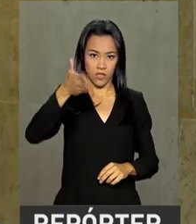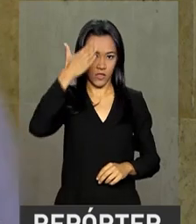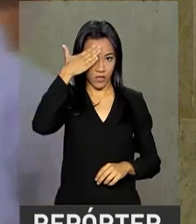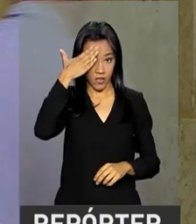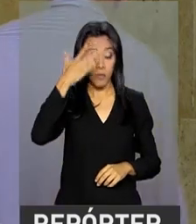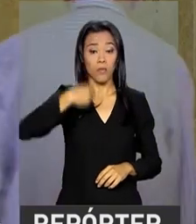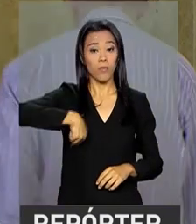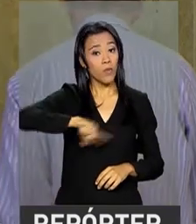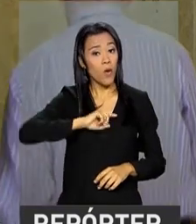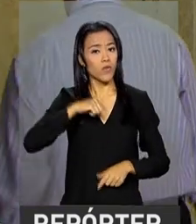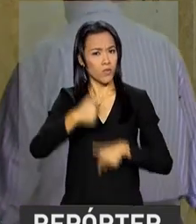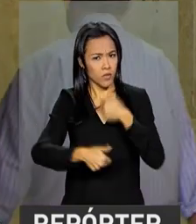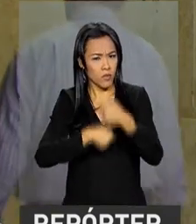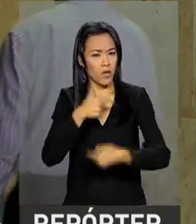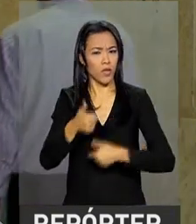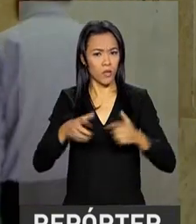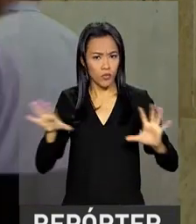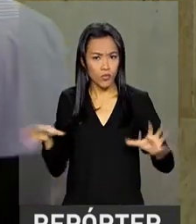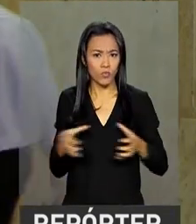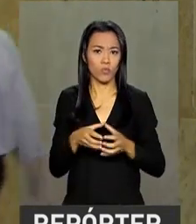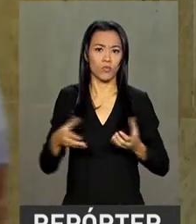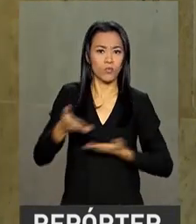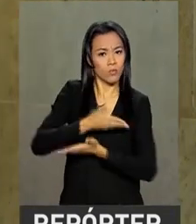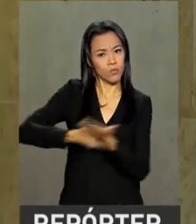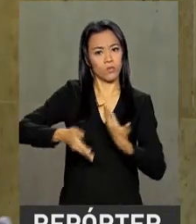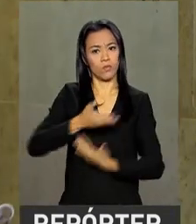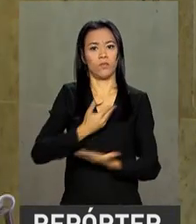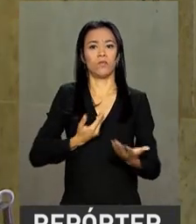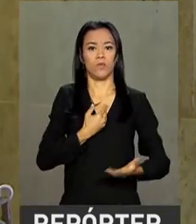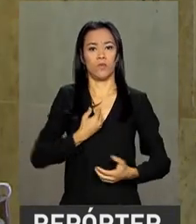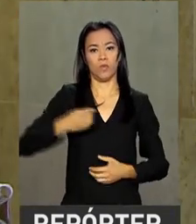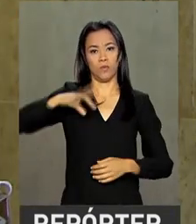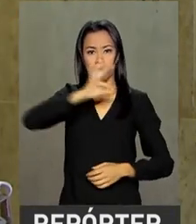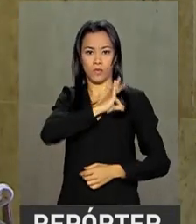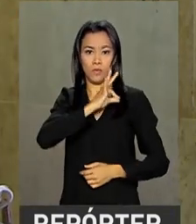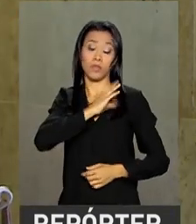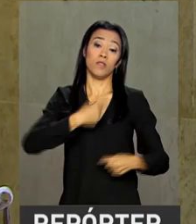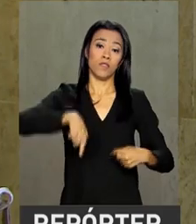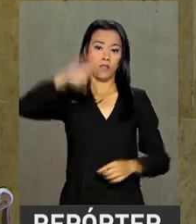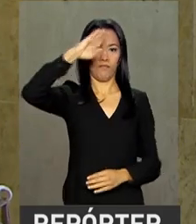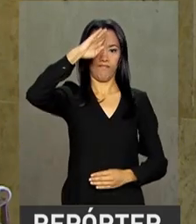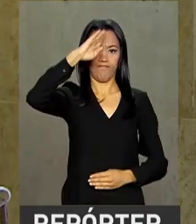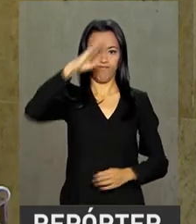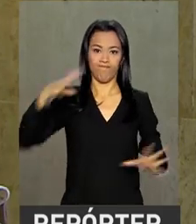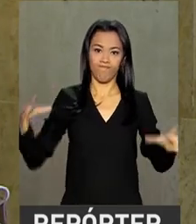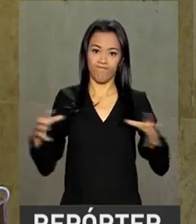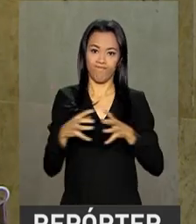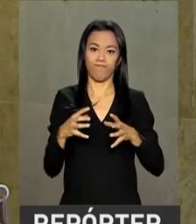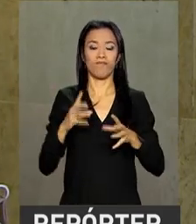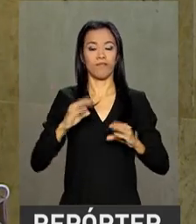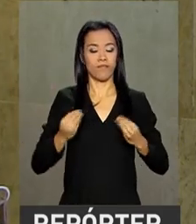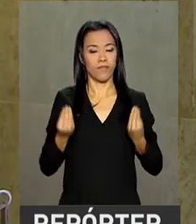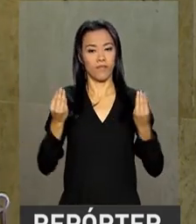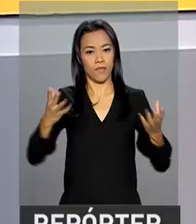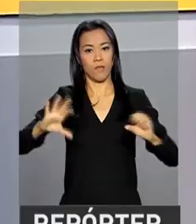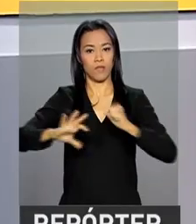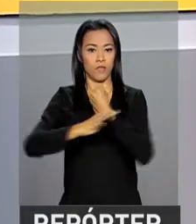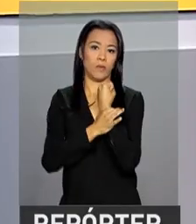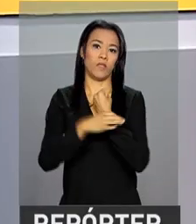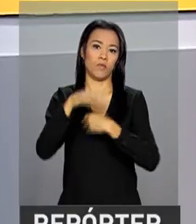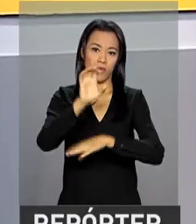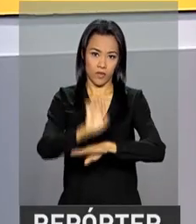estamos trabalhando harmonicamente e vamos continuar atendendo às demandas que sejam feitos pela segurança do rio de janeiro